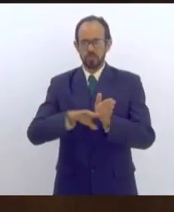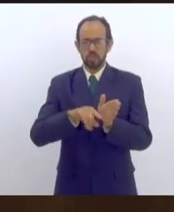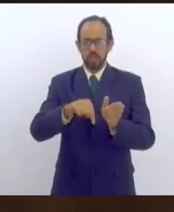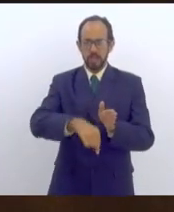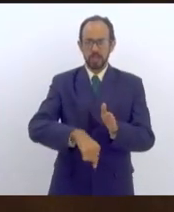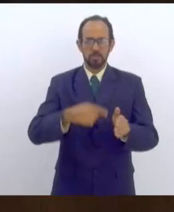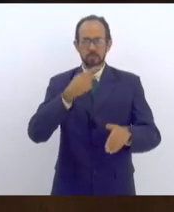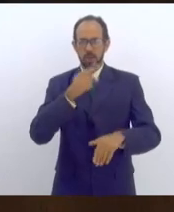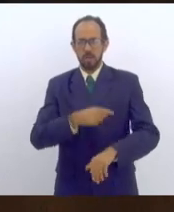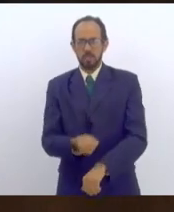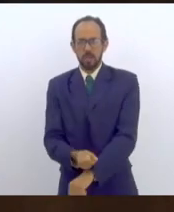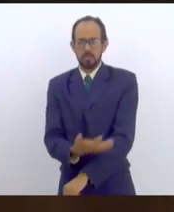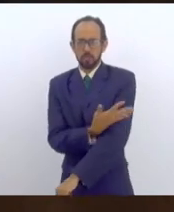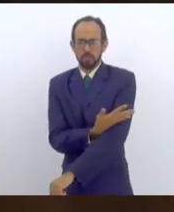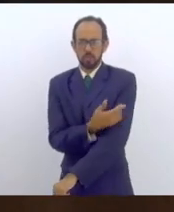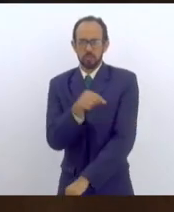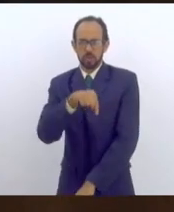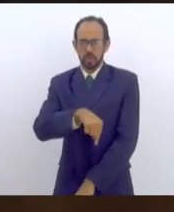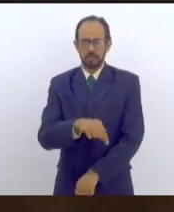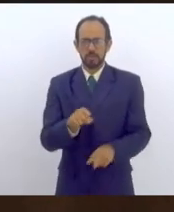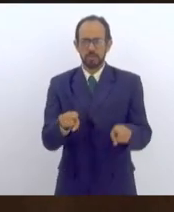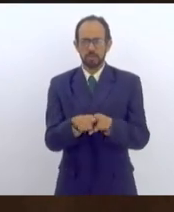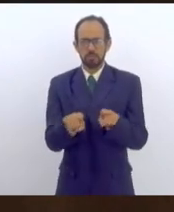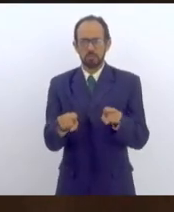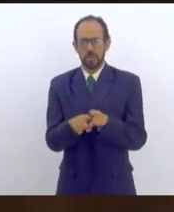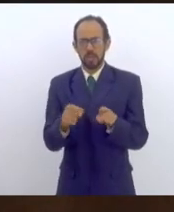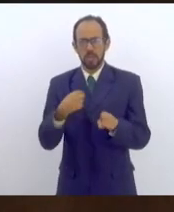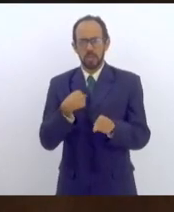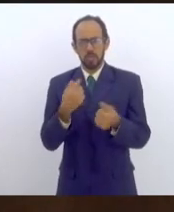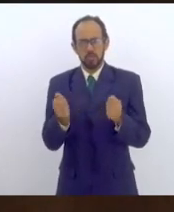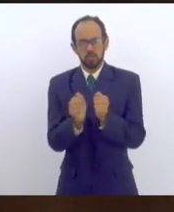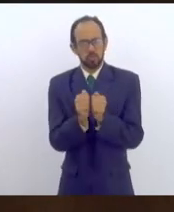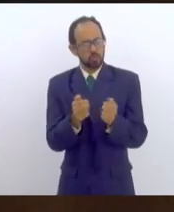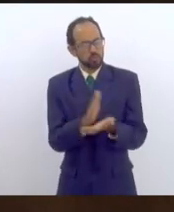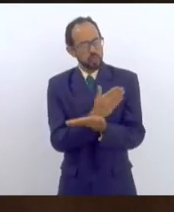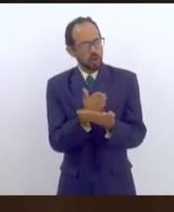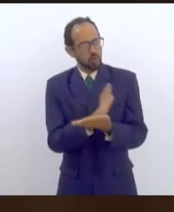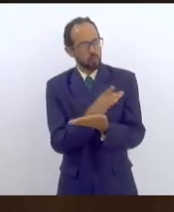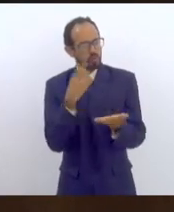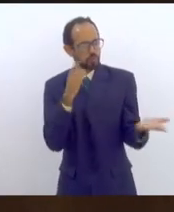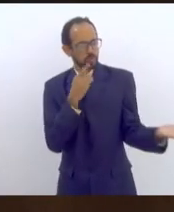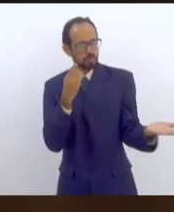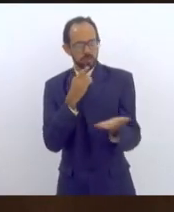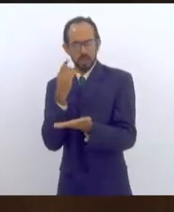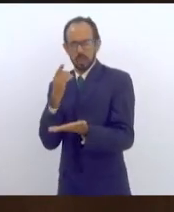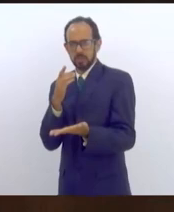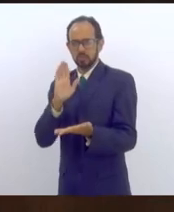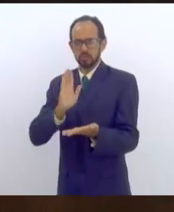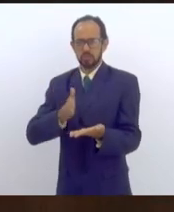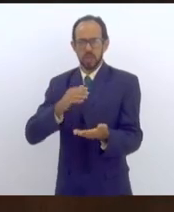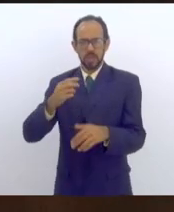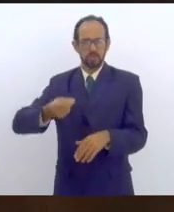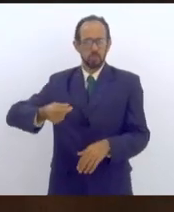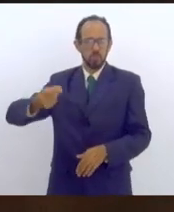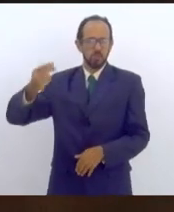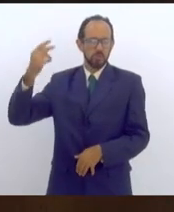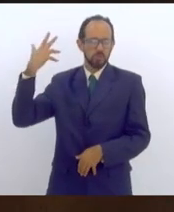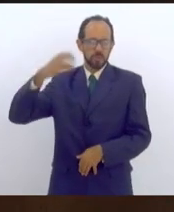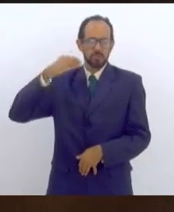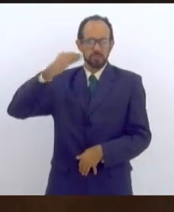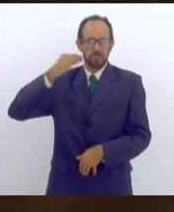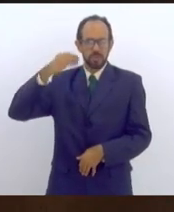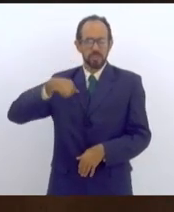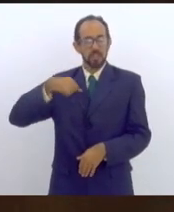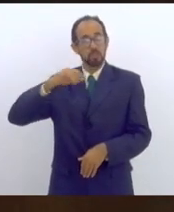que é estar aqui, eu aqui diante de alguns deputados decanos aqui, que eu até já tive a oportunidade de